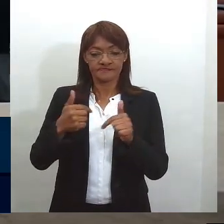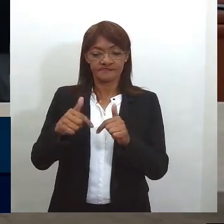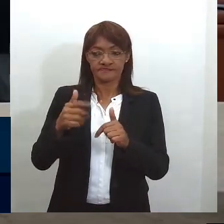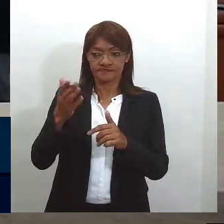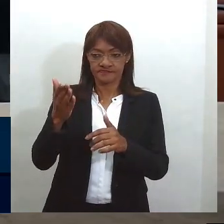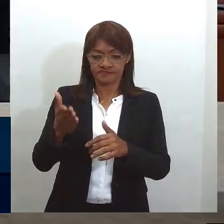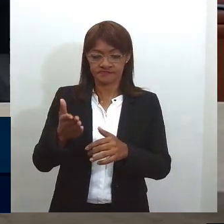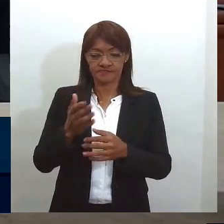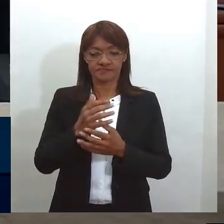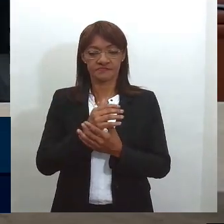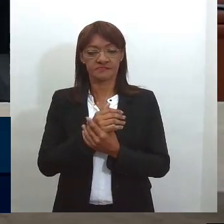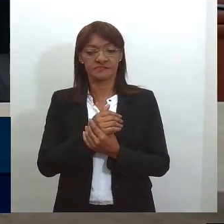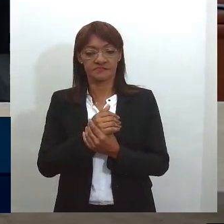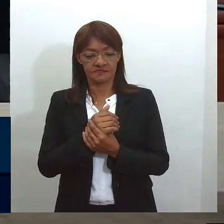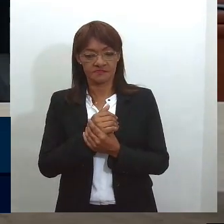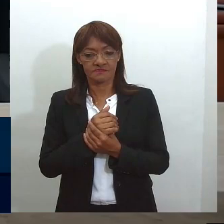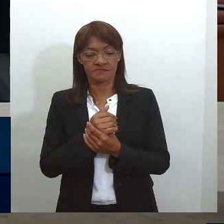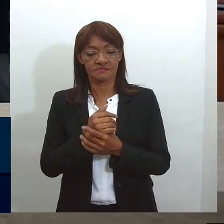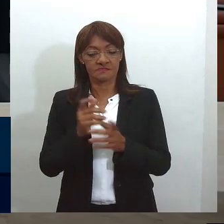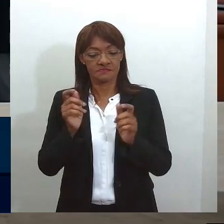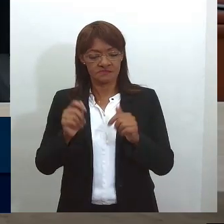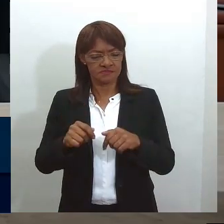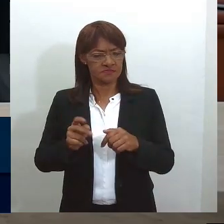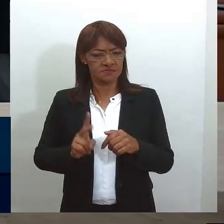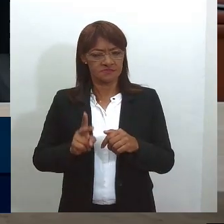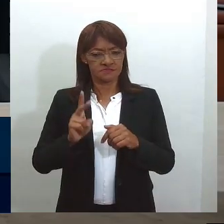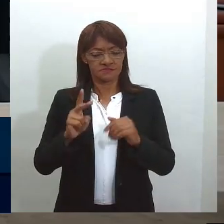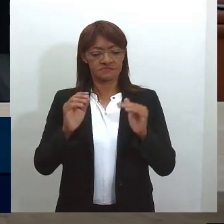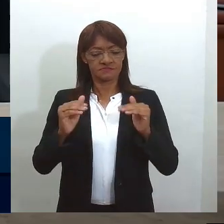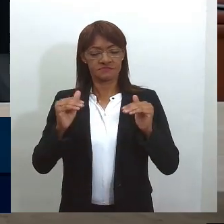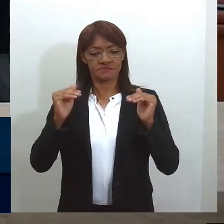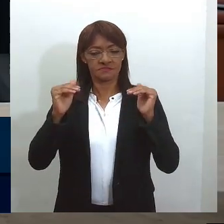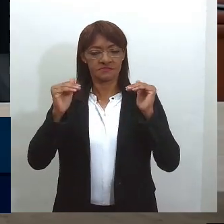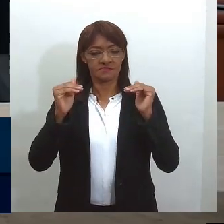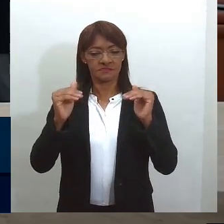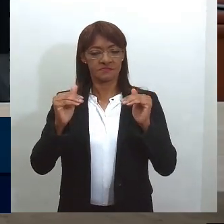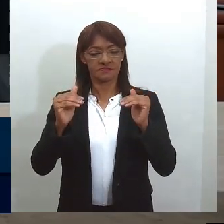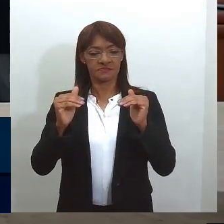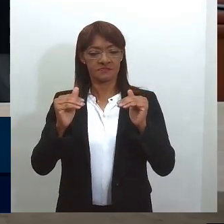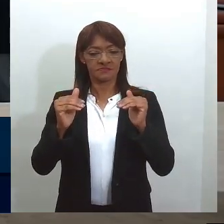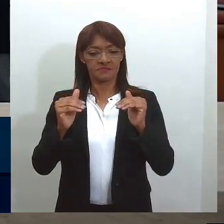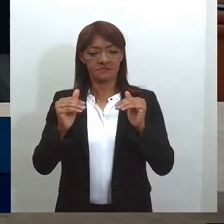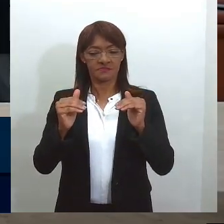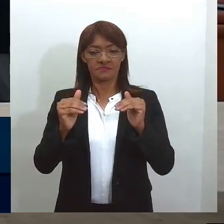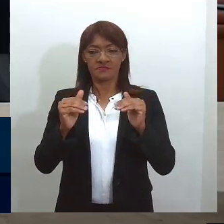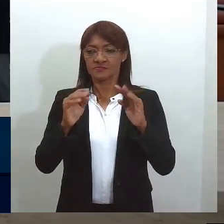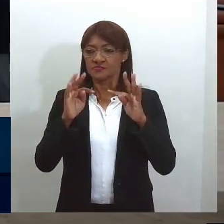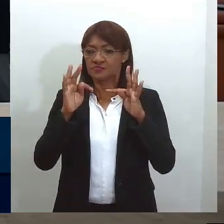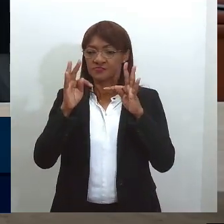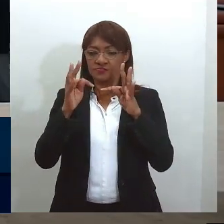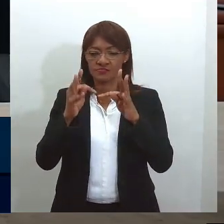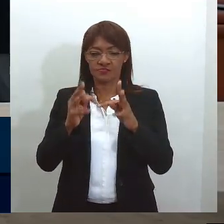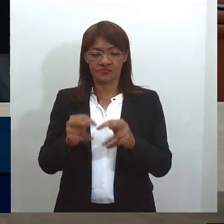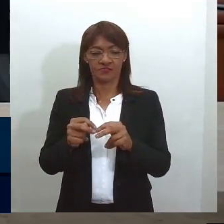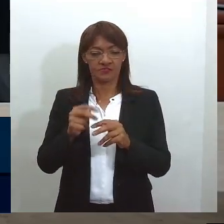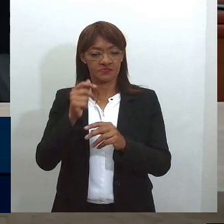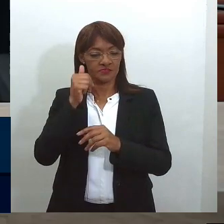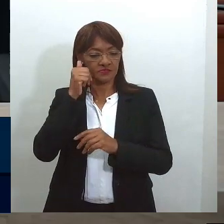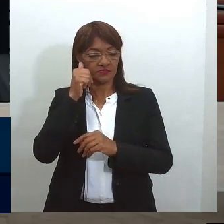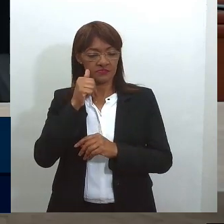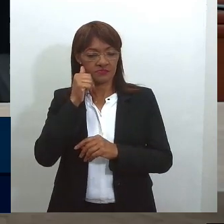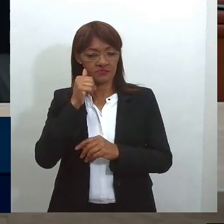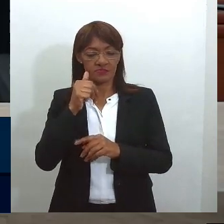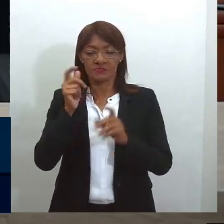né, a sua altura é a altura, né, de qualquer mulher, né, que possa também ocupar esses espaços, que eu sei que